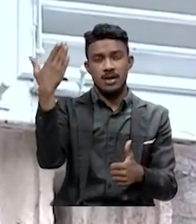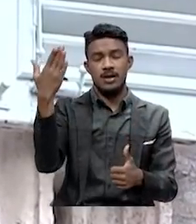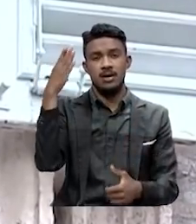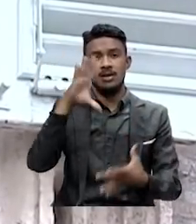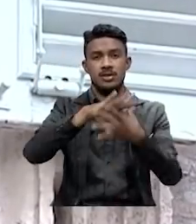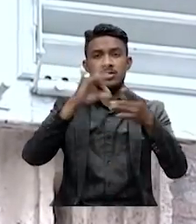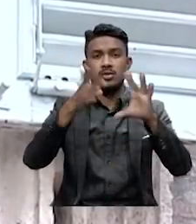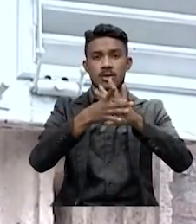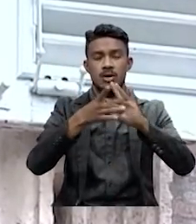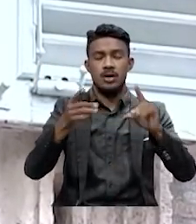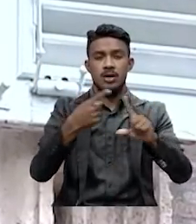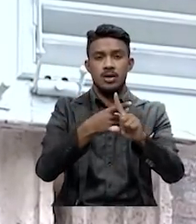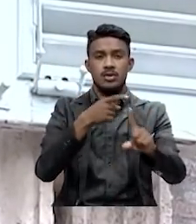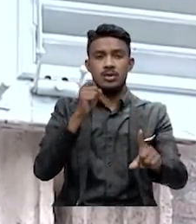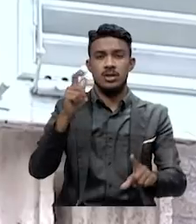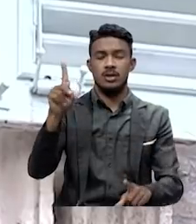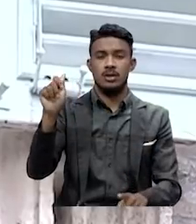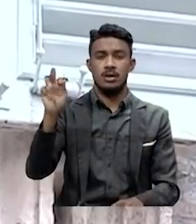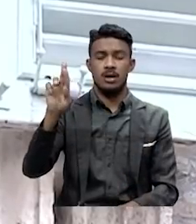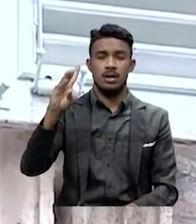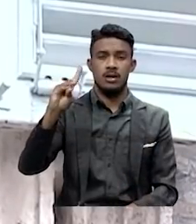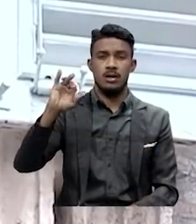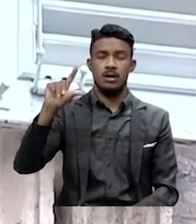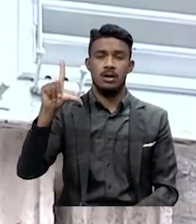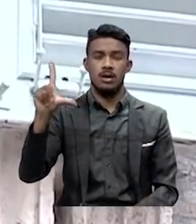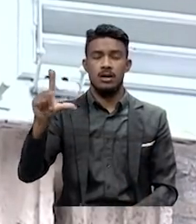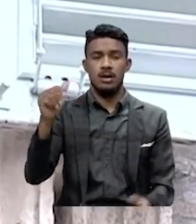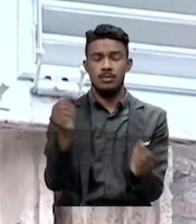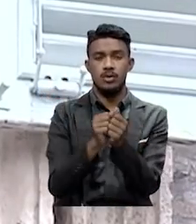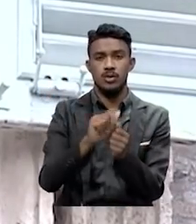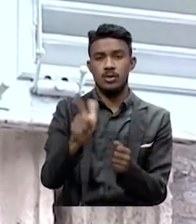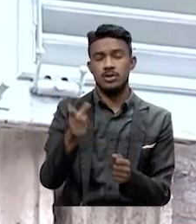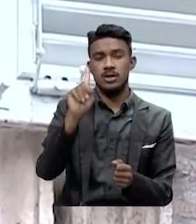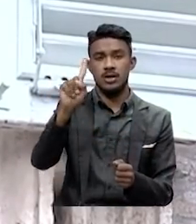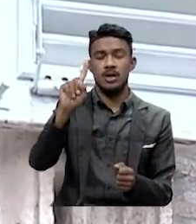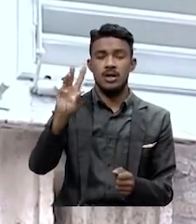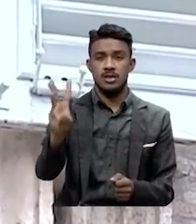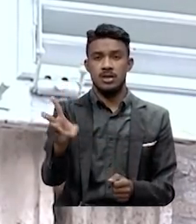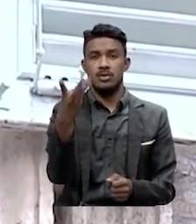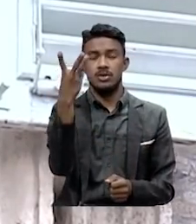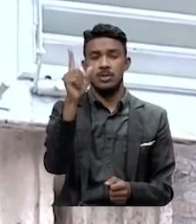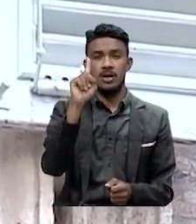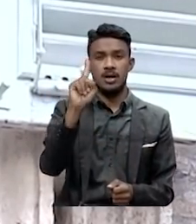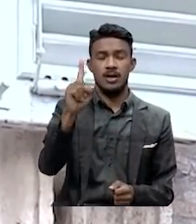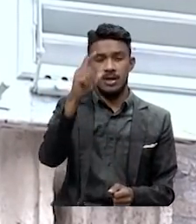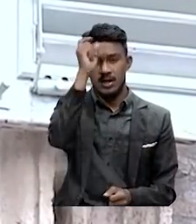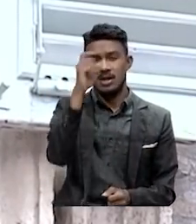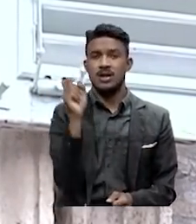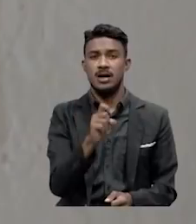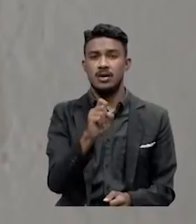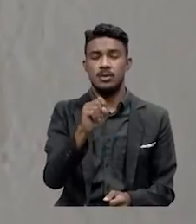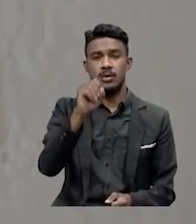história. Husi cardeal na rua nulu resin idane, na insa nulu resin neng mak idade sei tinang ualu